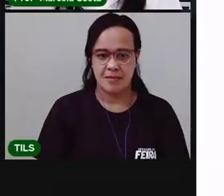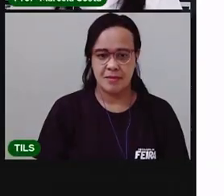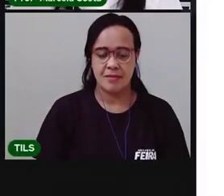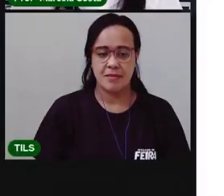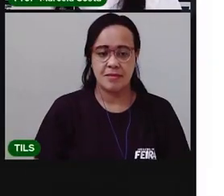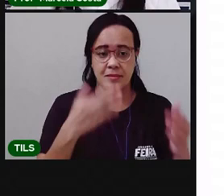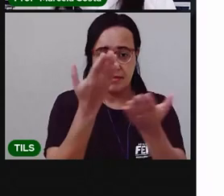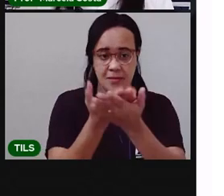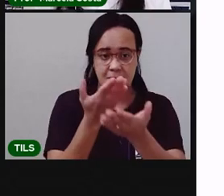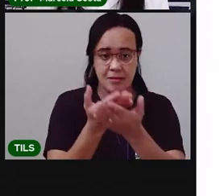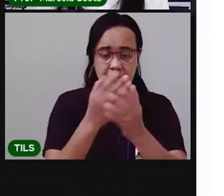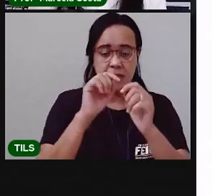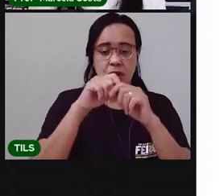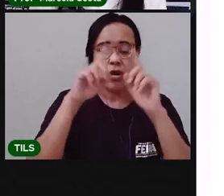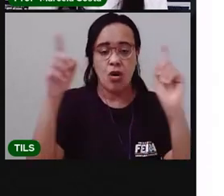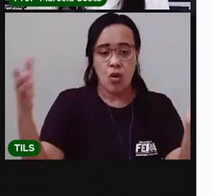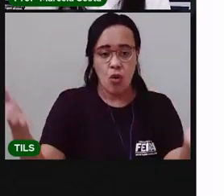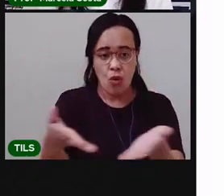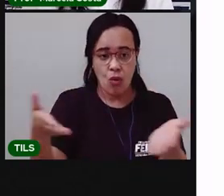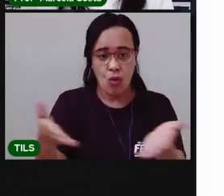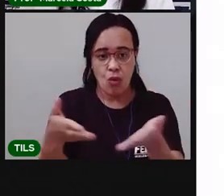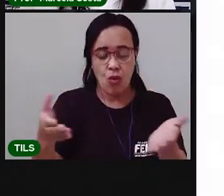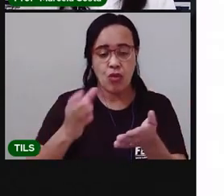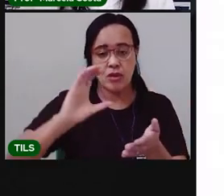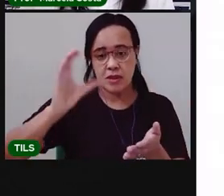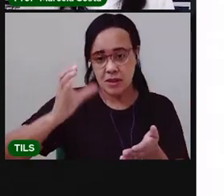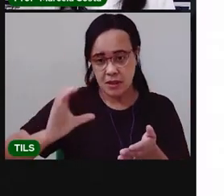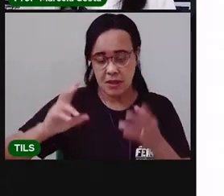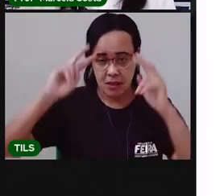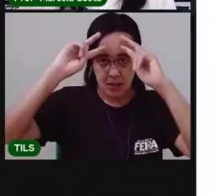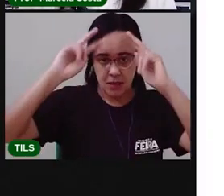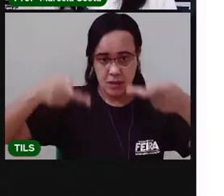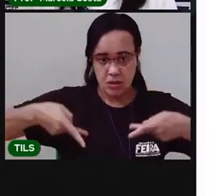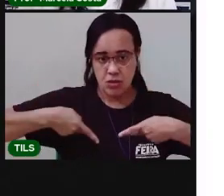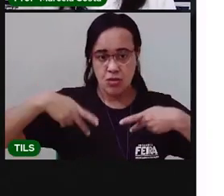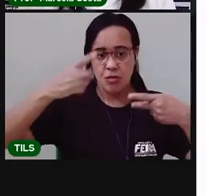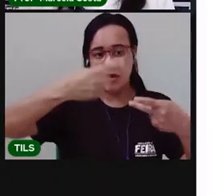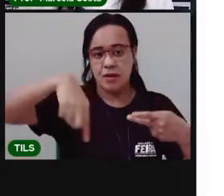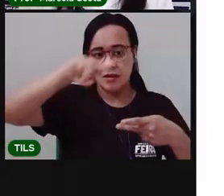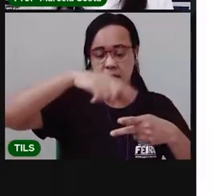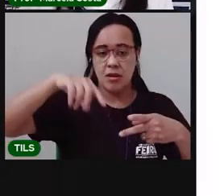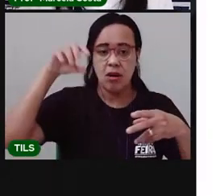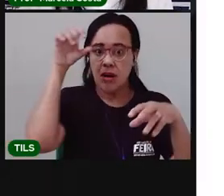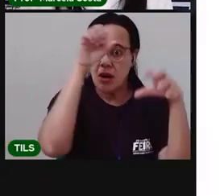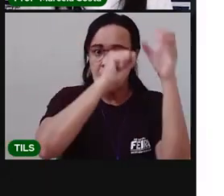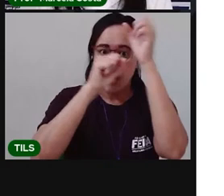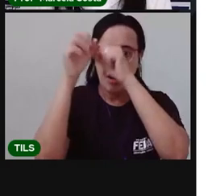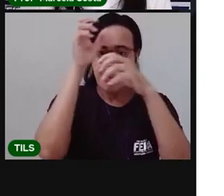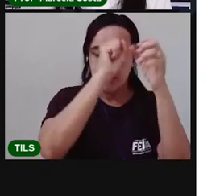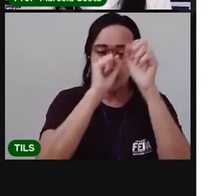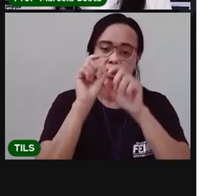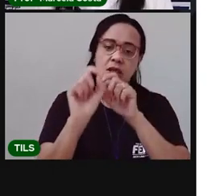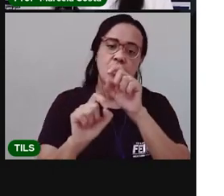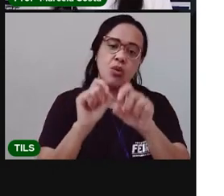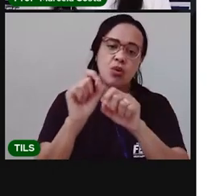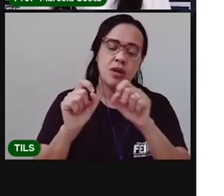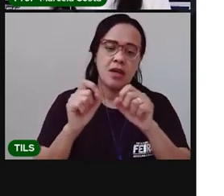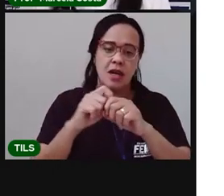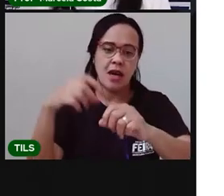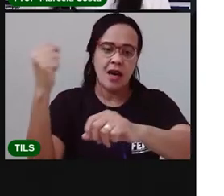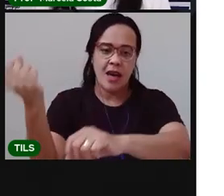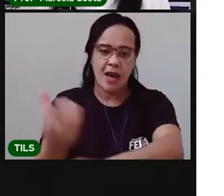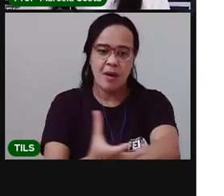Na aula de hoje, de Ciências Humanas, a gente vai aprender o assunto emoções que